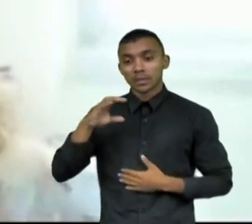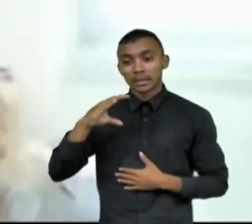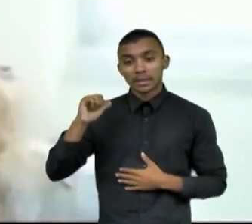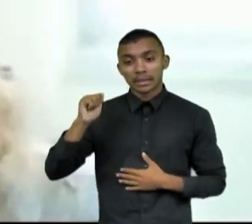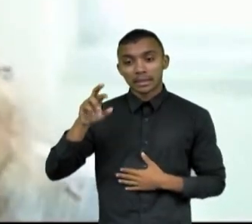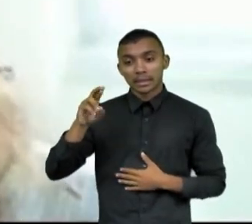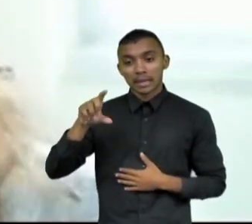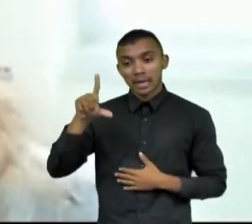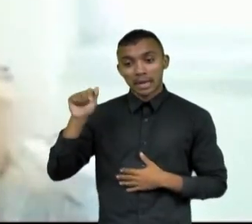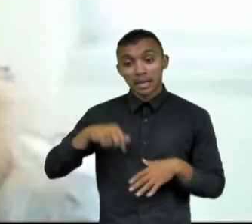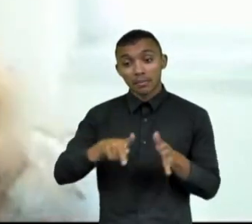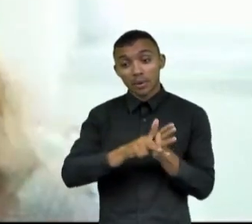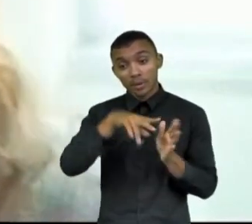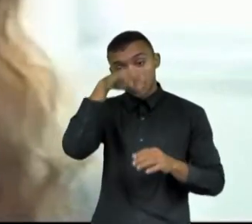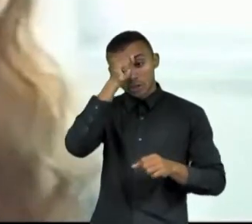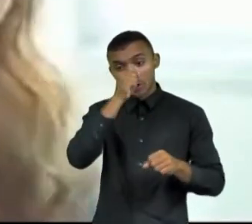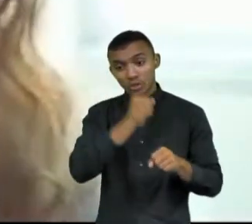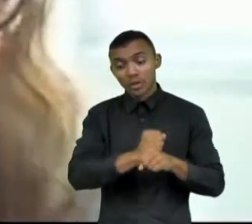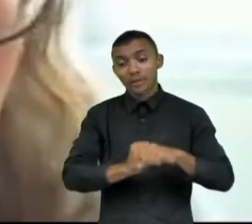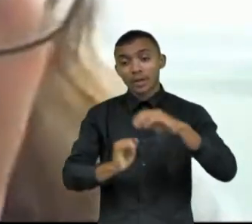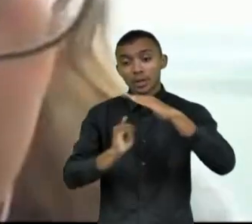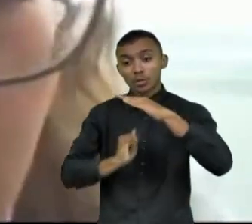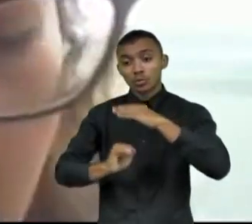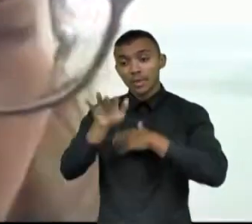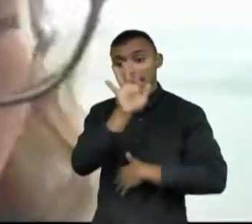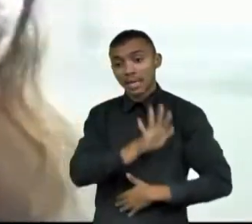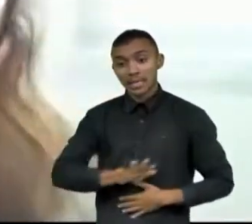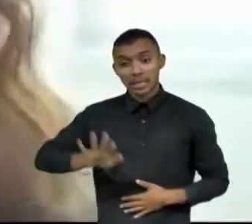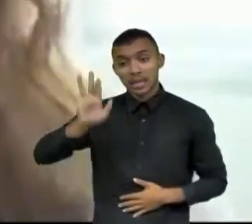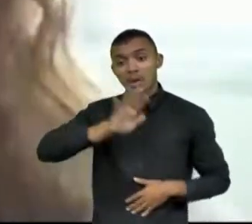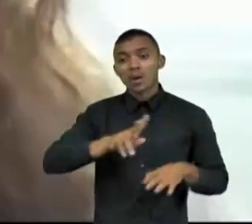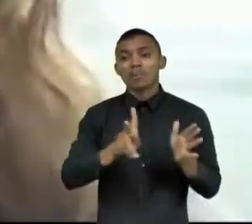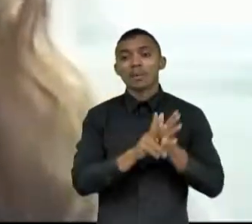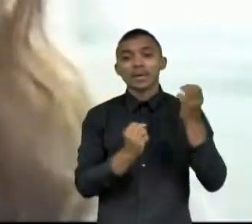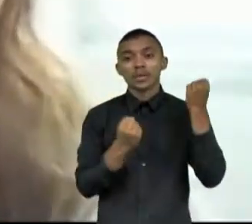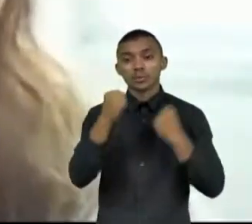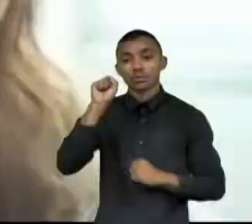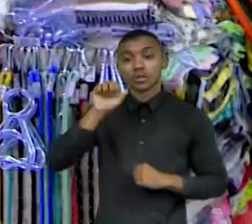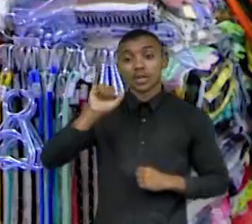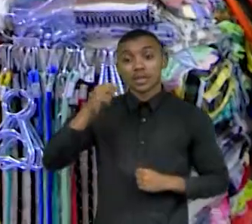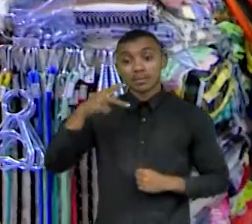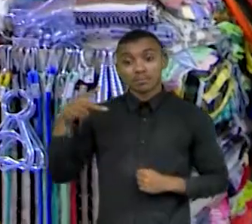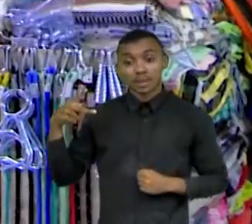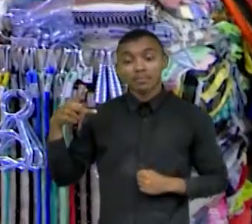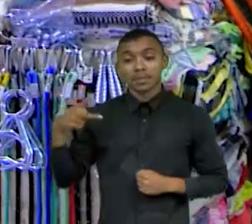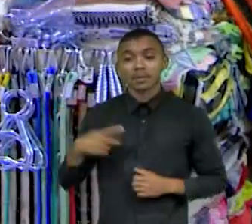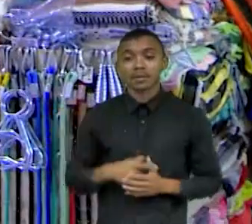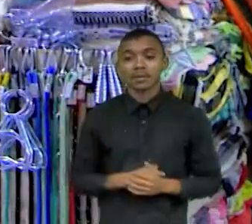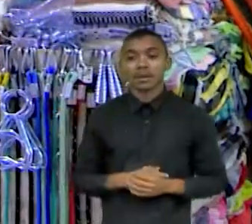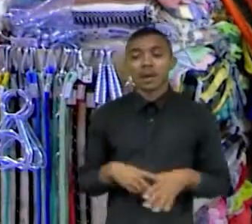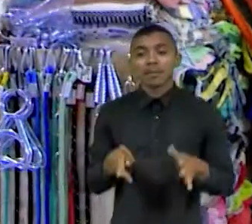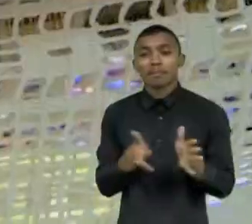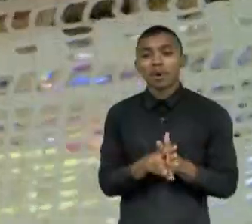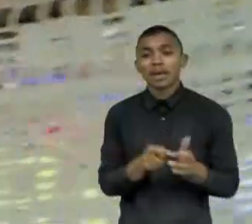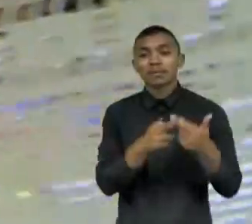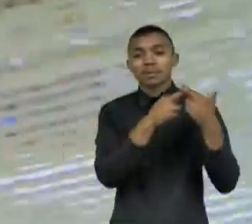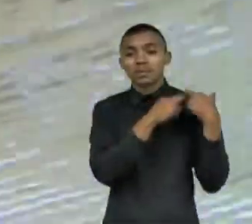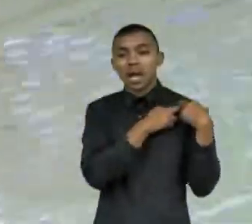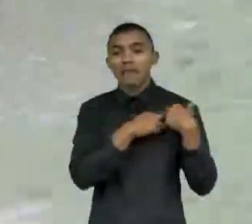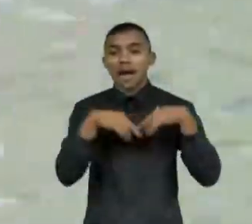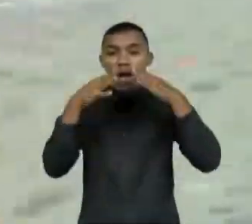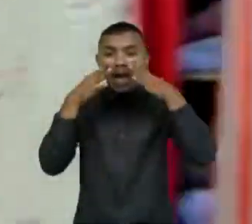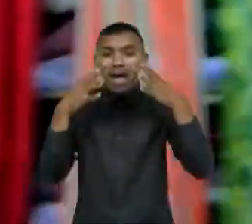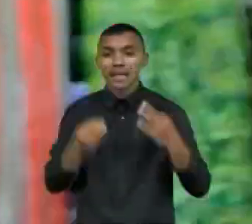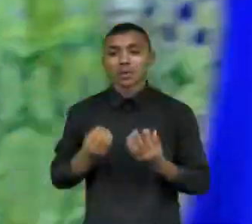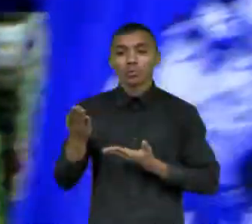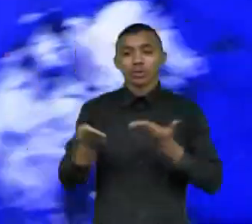chefe da unidade regional do Instituto Nacional da Propriedade Industrial, INPI, a autarquia que concede os registros e